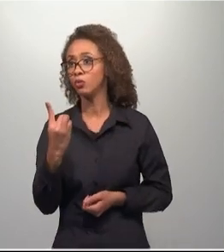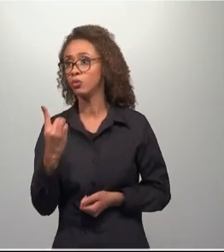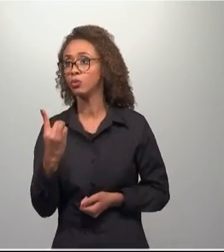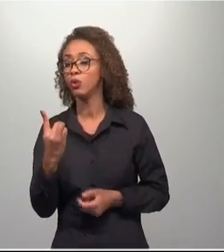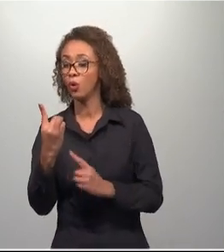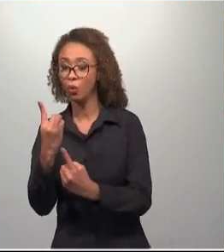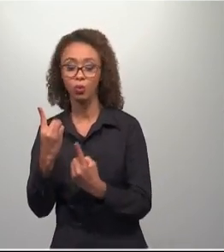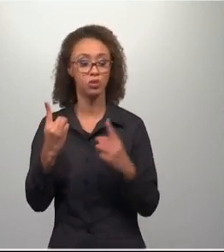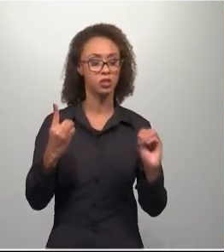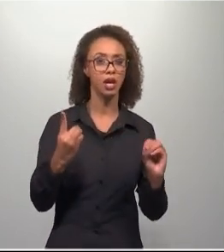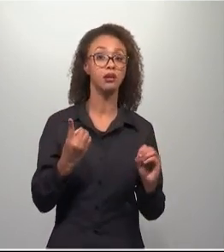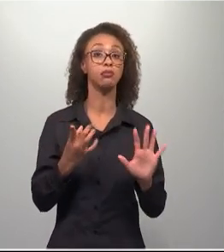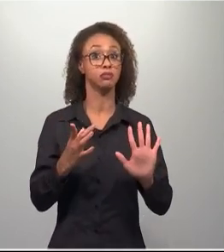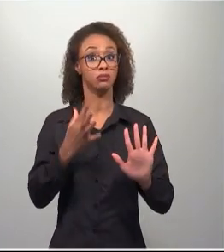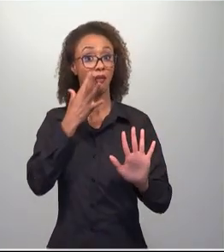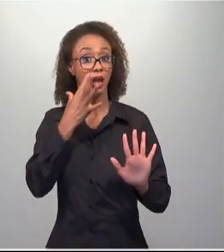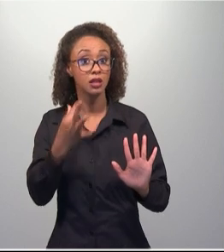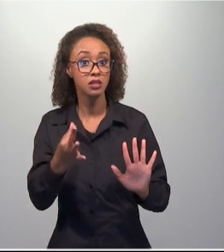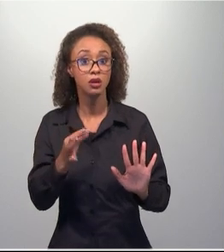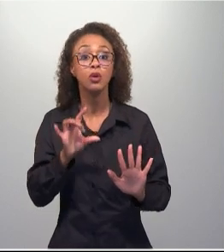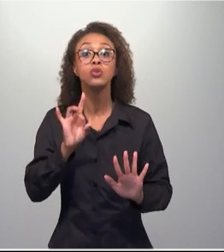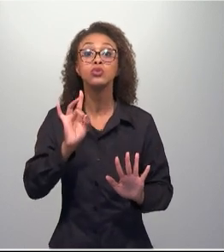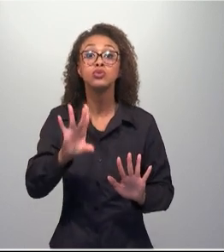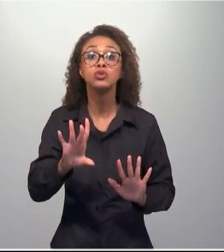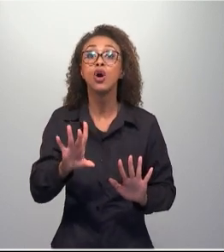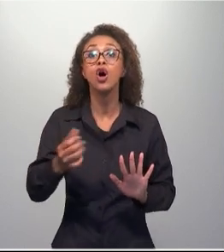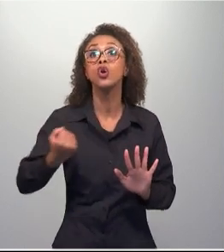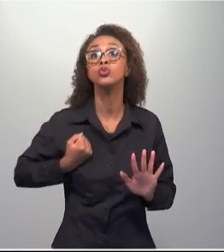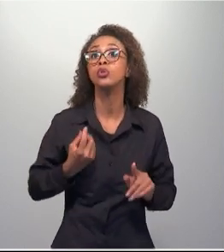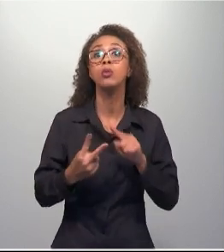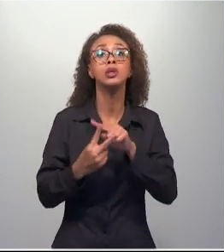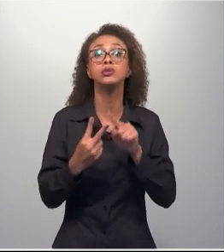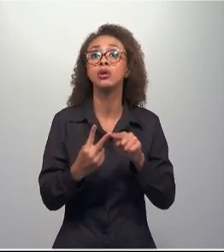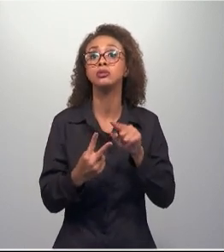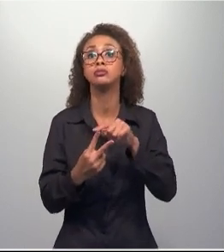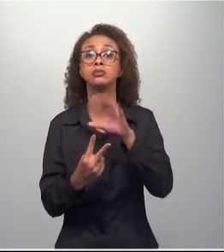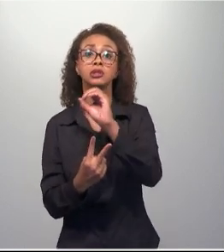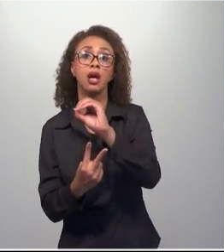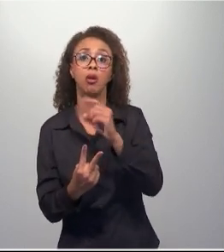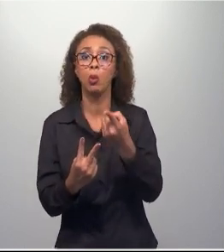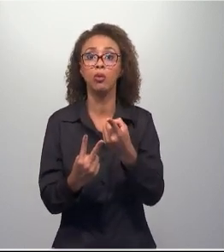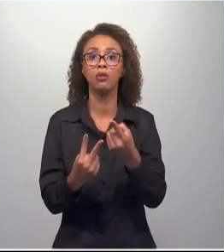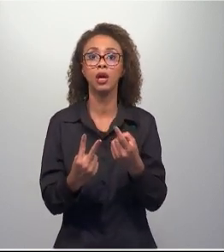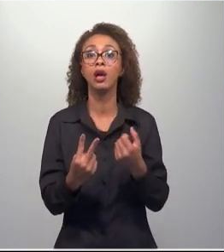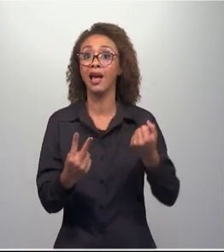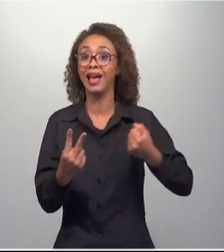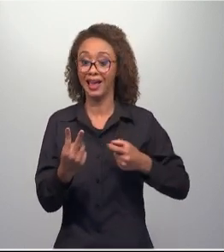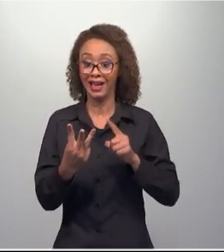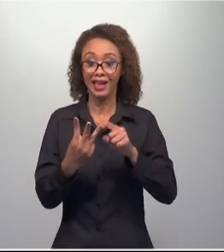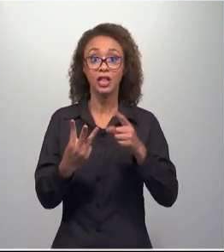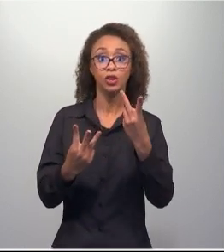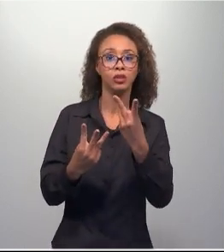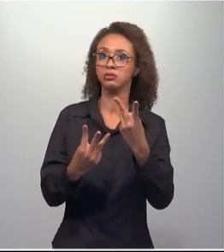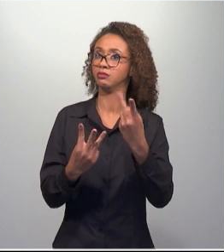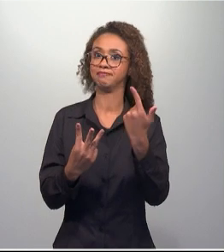atenção eu só tenho dois símbolos 0 e 1 não tenho dois